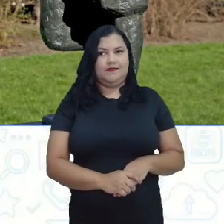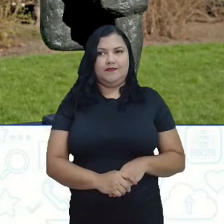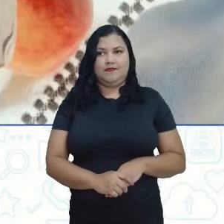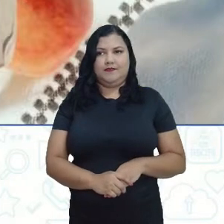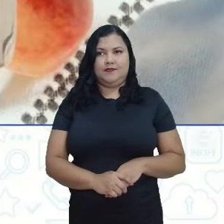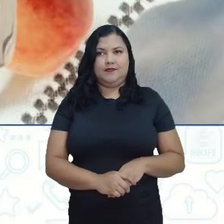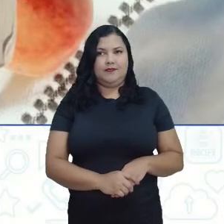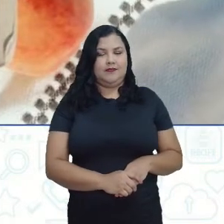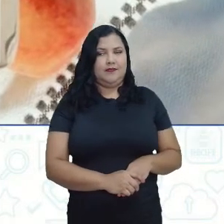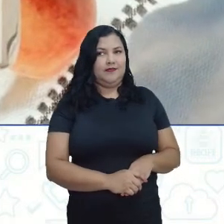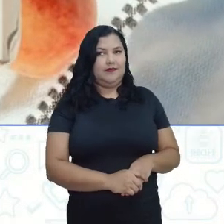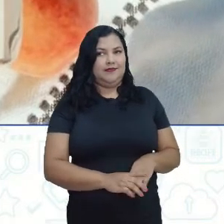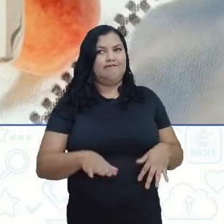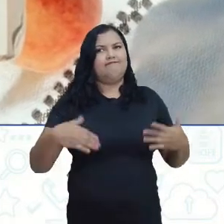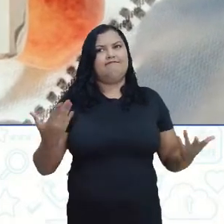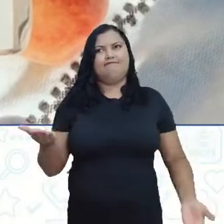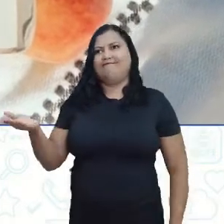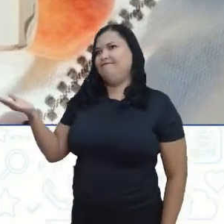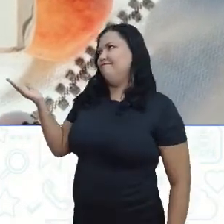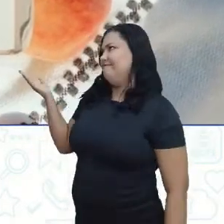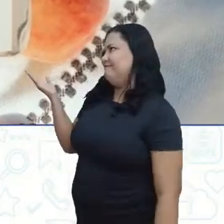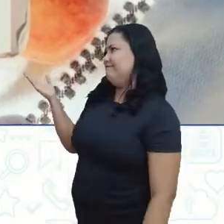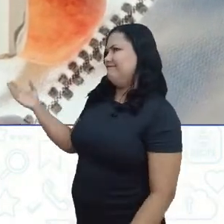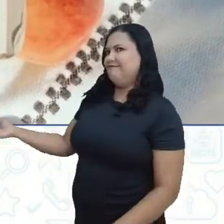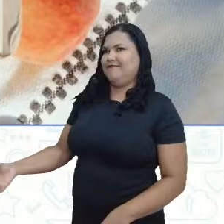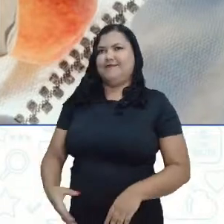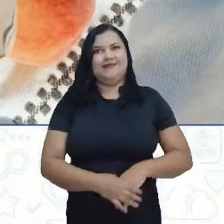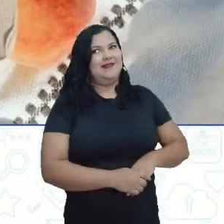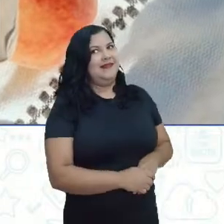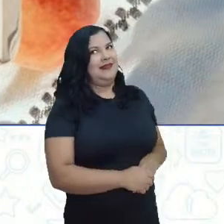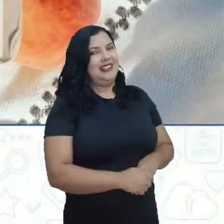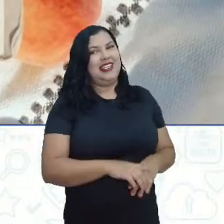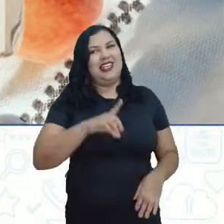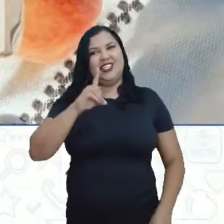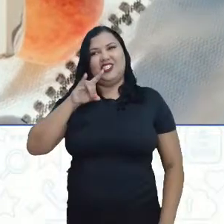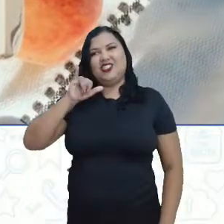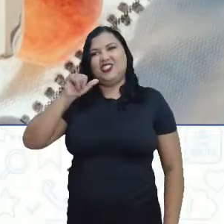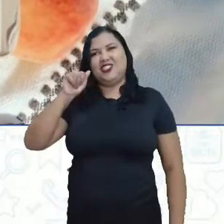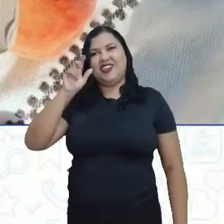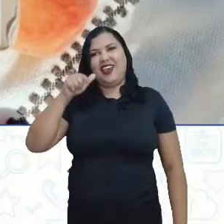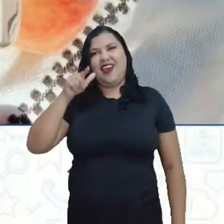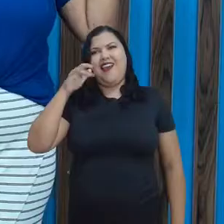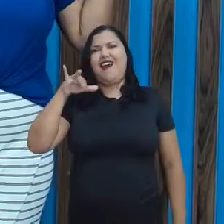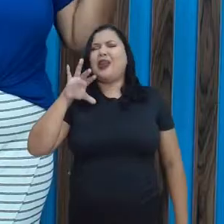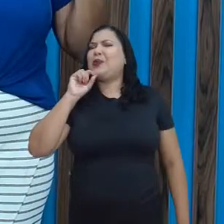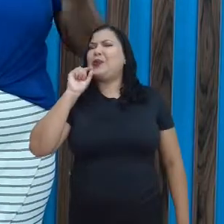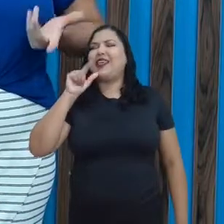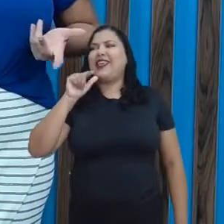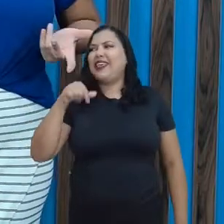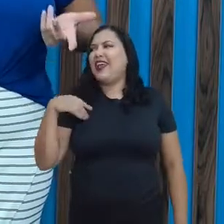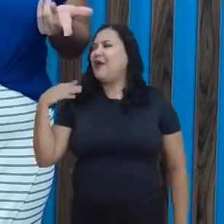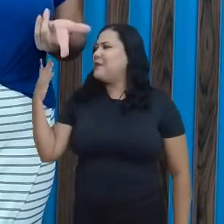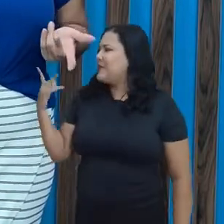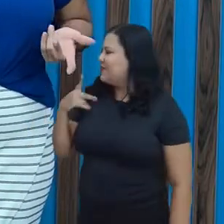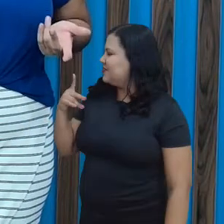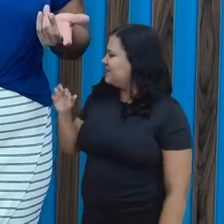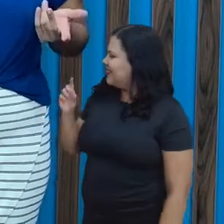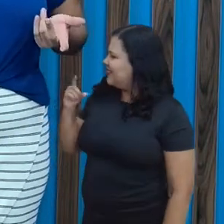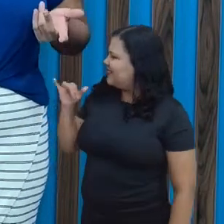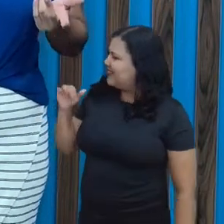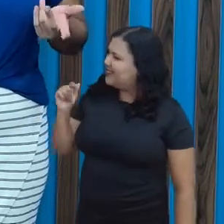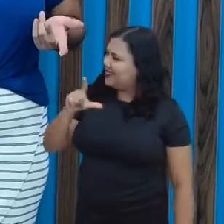tá? E aí, o que é diário, né? O que é esse gênero diário? Professora Adriana, você mantinha um diário na